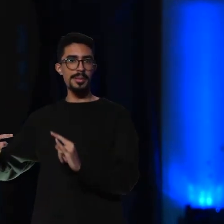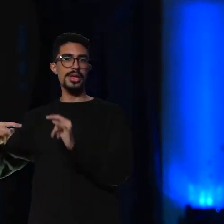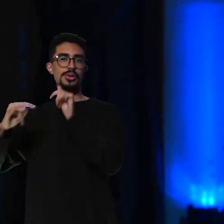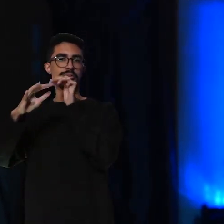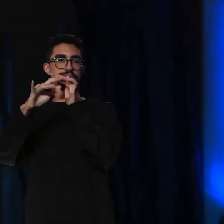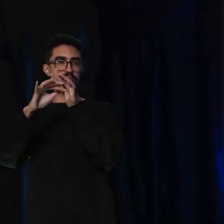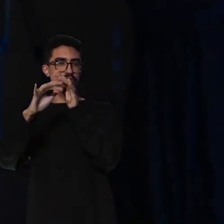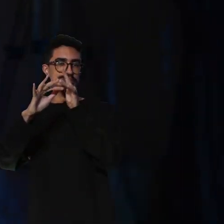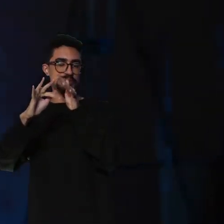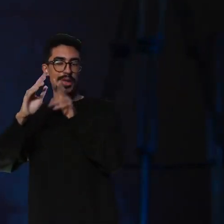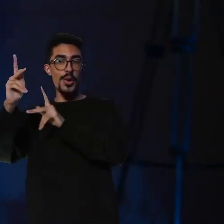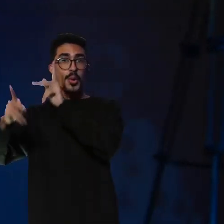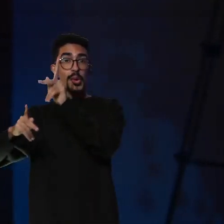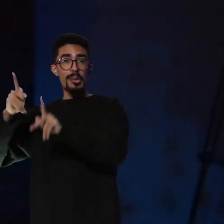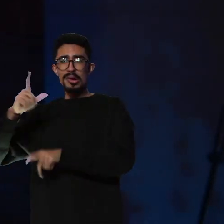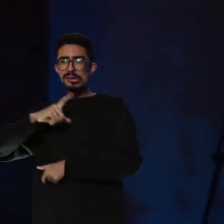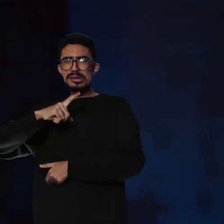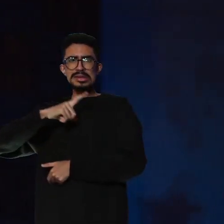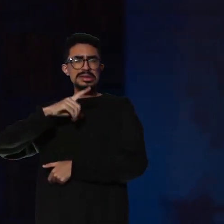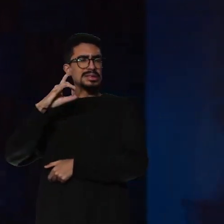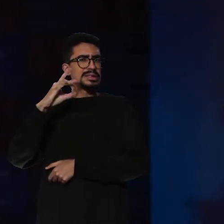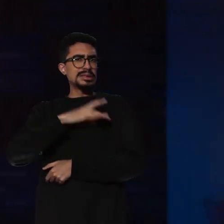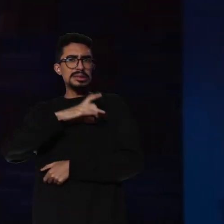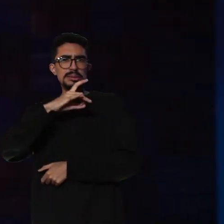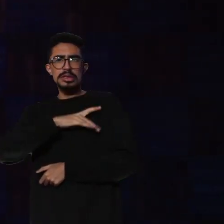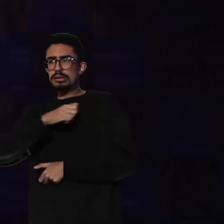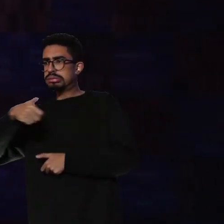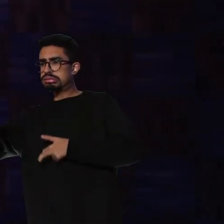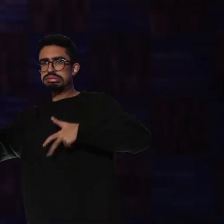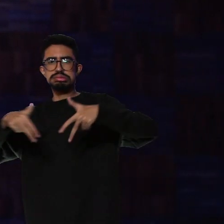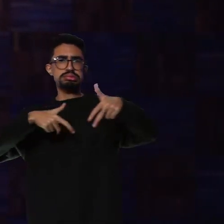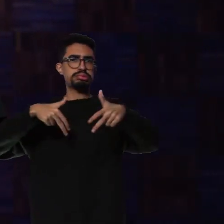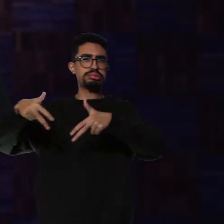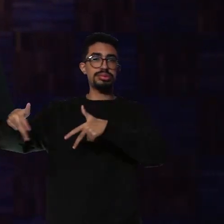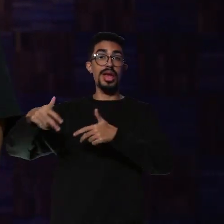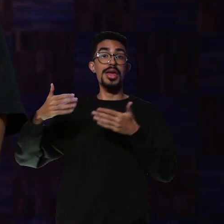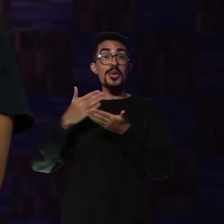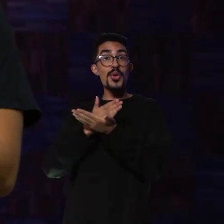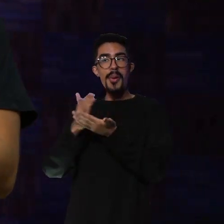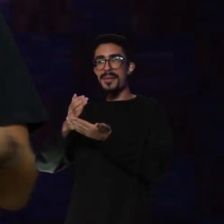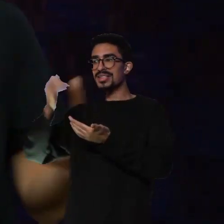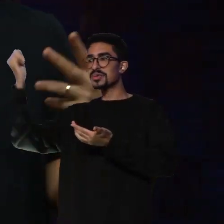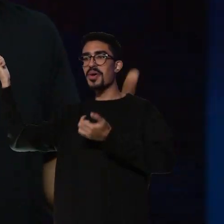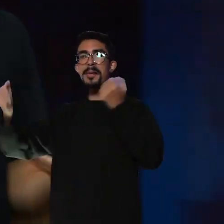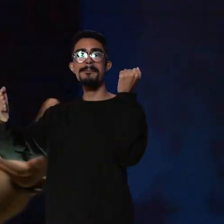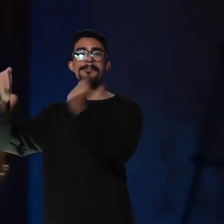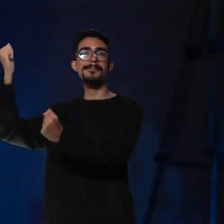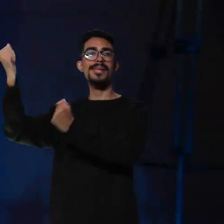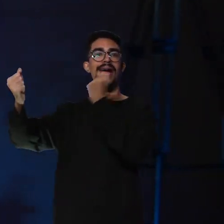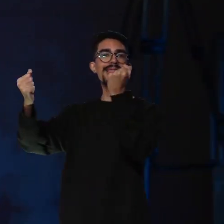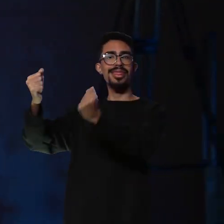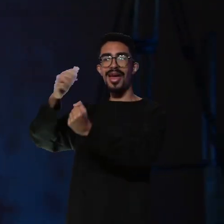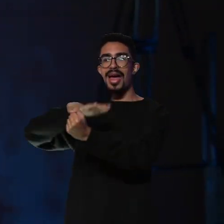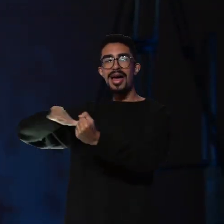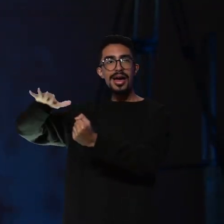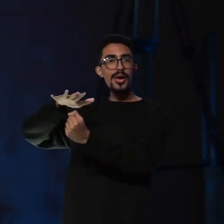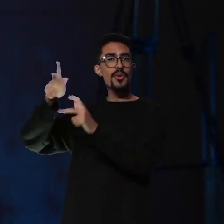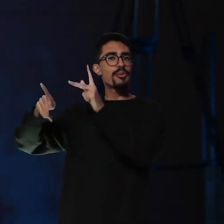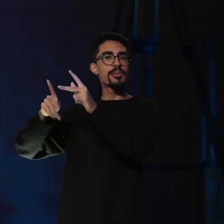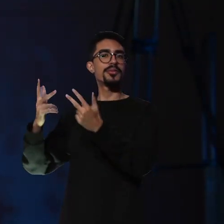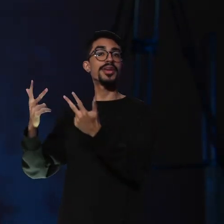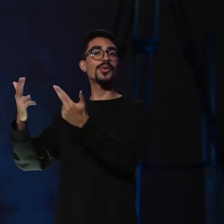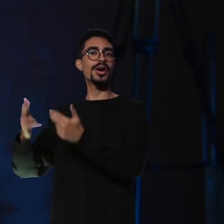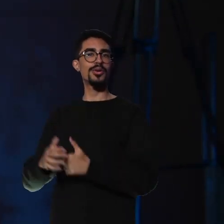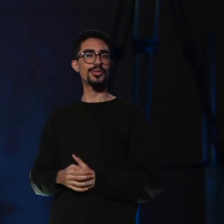midianitas ficam temerosos e começam a correr para um lado para o outro e começam a matar uns aos outros, e eles vencem quase todo o exército simplesmente com